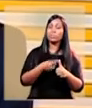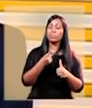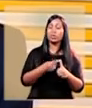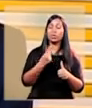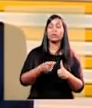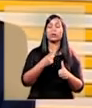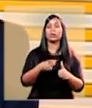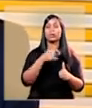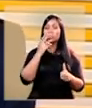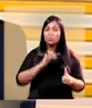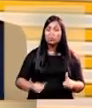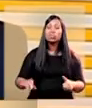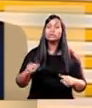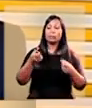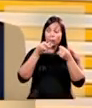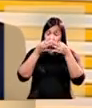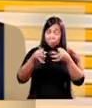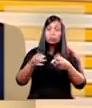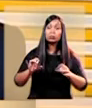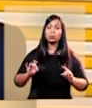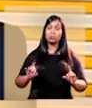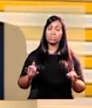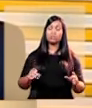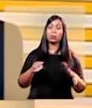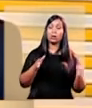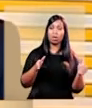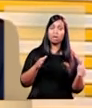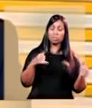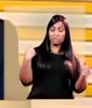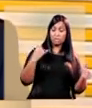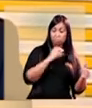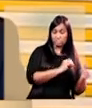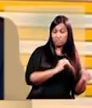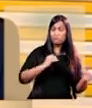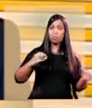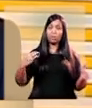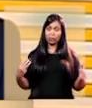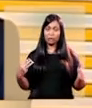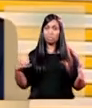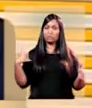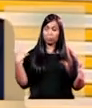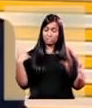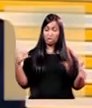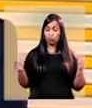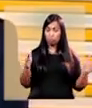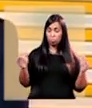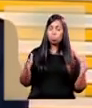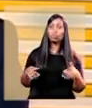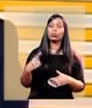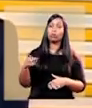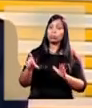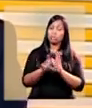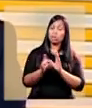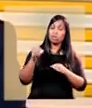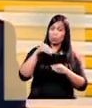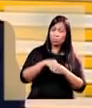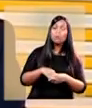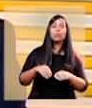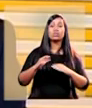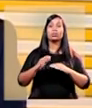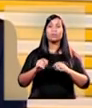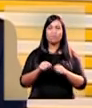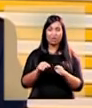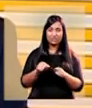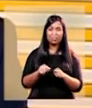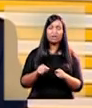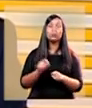Primeiríssima Infância, que é uma atenção especial para crianças de 0 a 3 anos. Estamos trazendo para dentro da legislação e